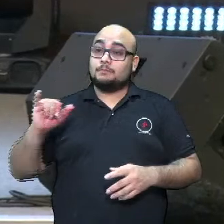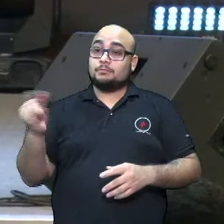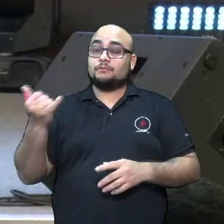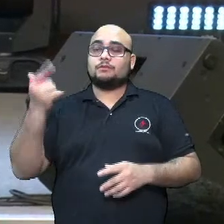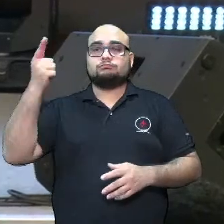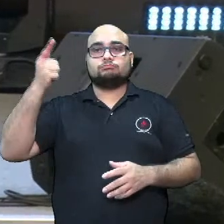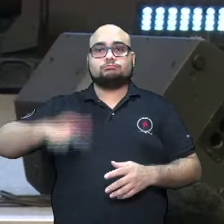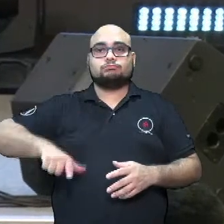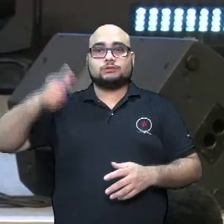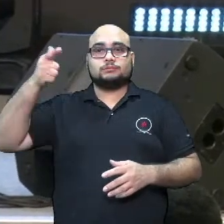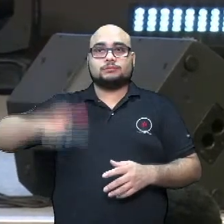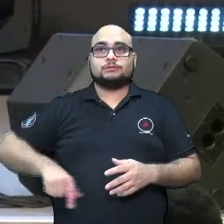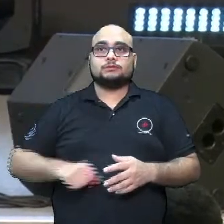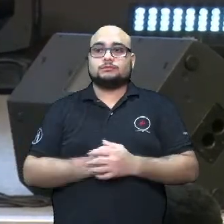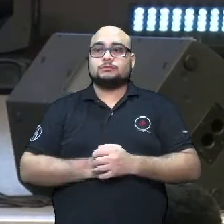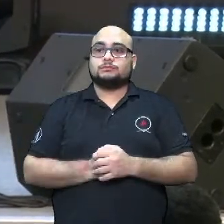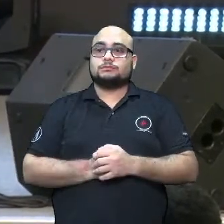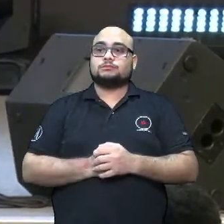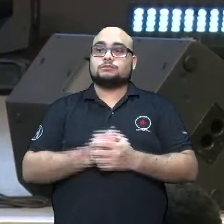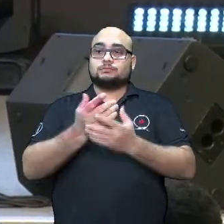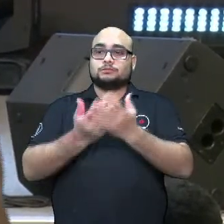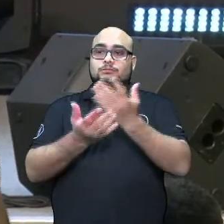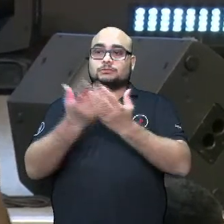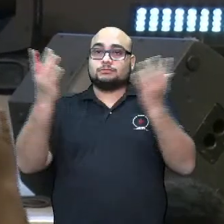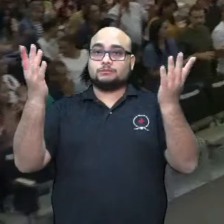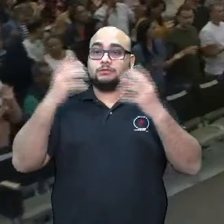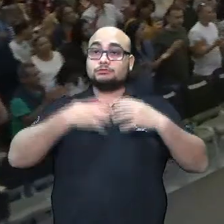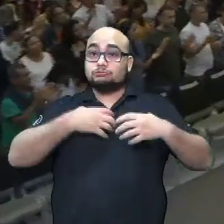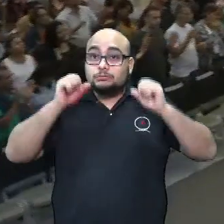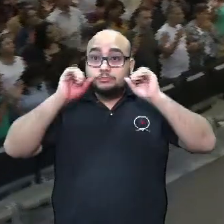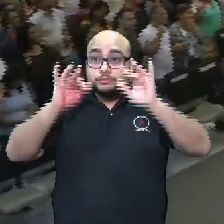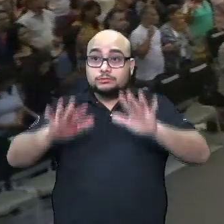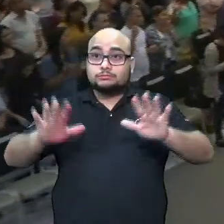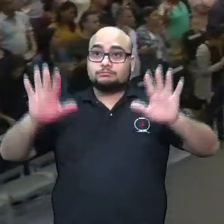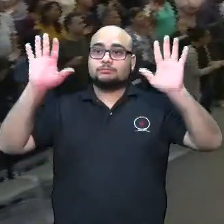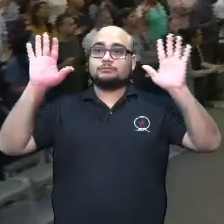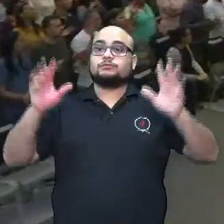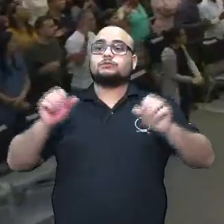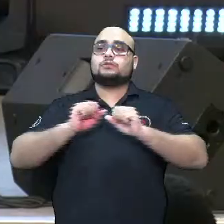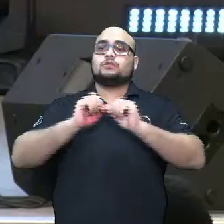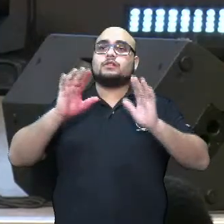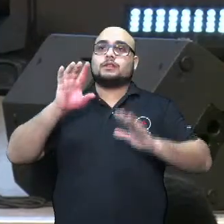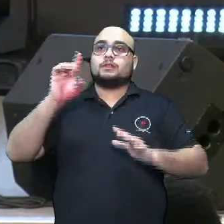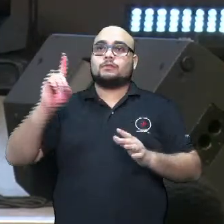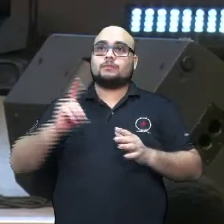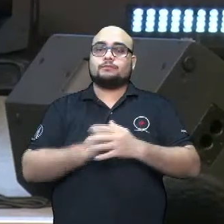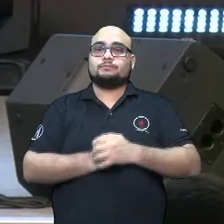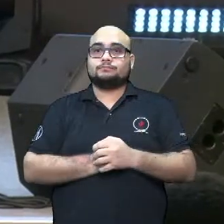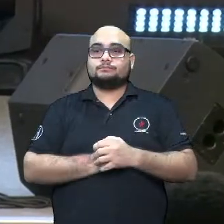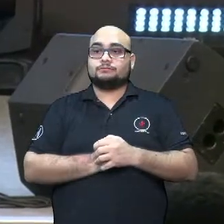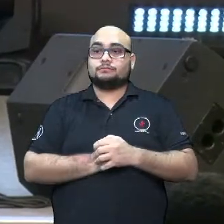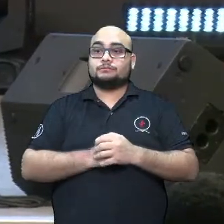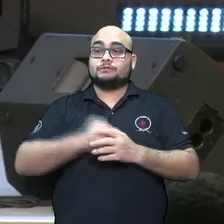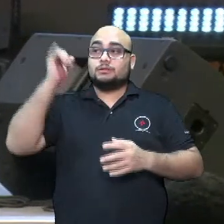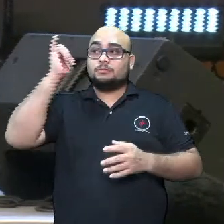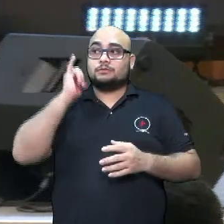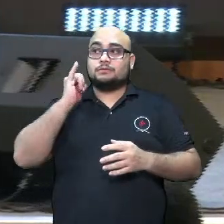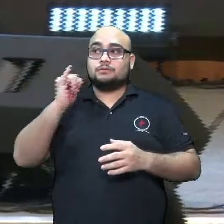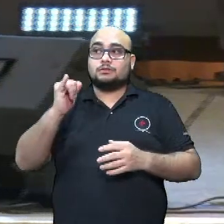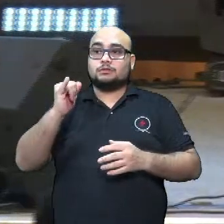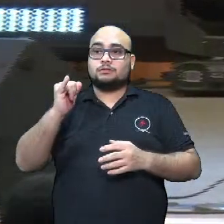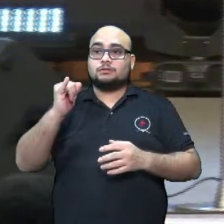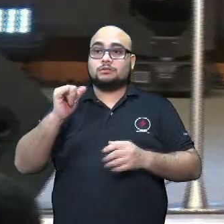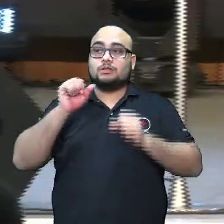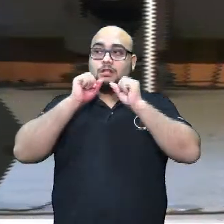oportunidade. Você foi abençoado aqui nessa noite, foi abençoado? Glória a Deus. Eu declaro a bênção do Senhor sobre a